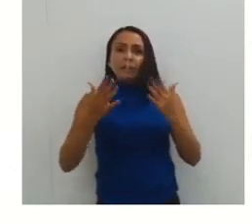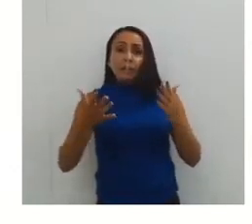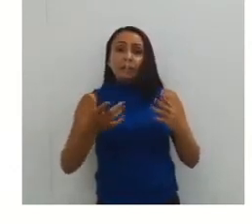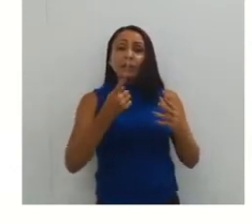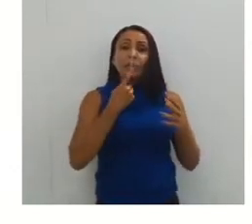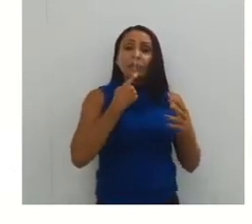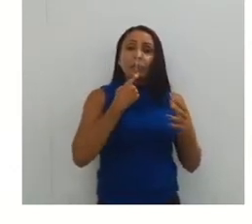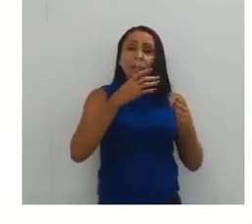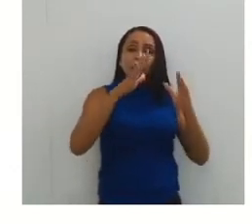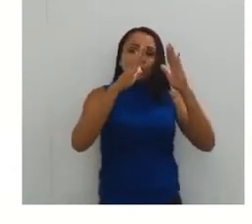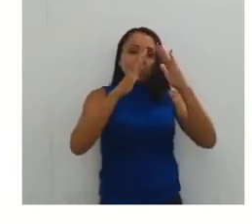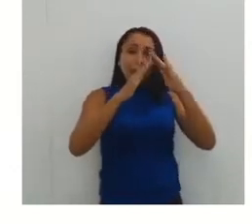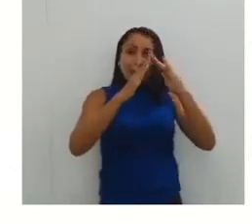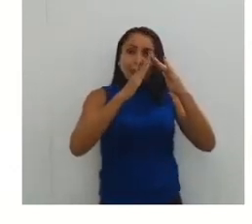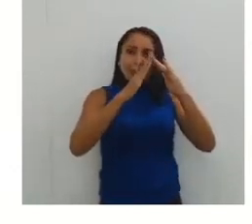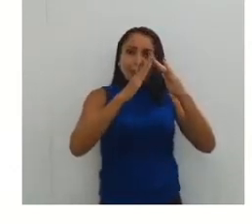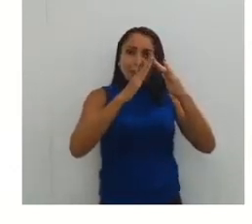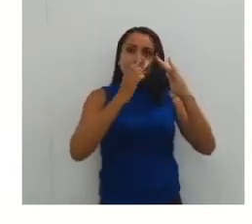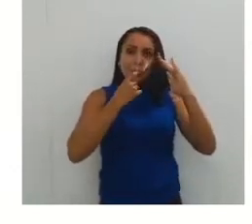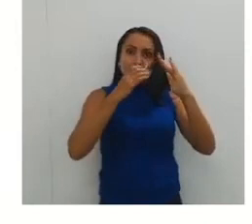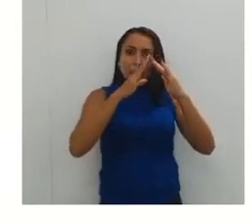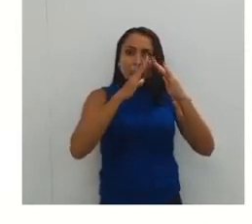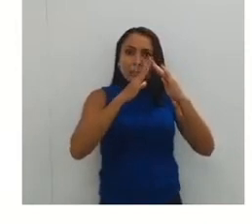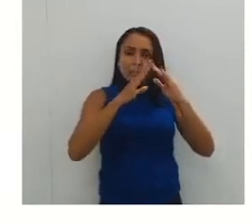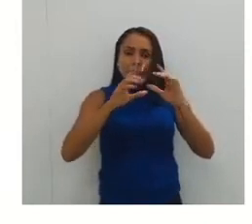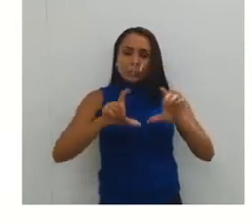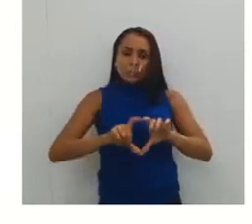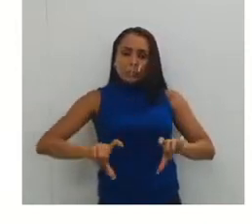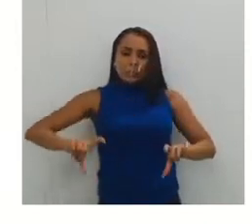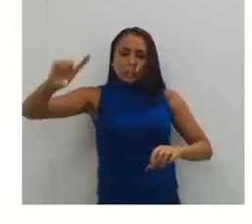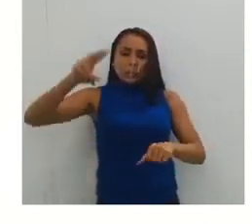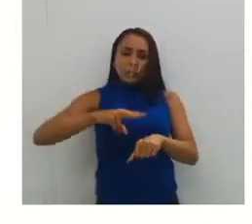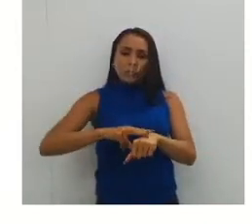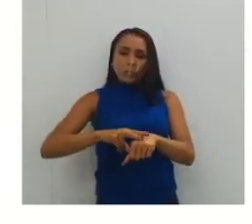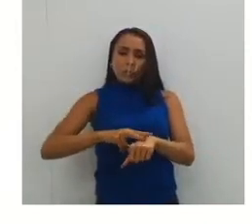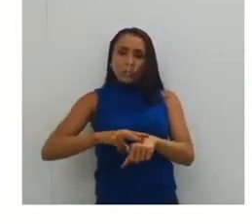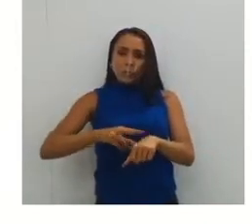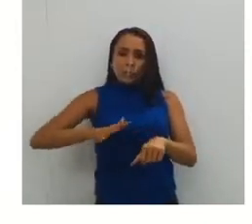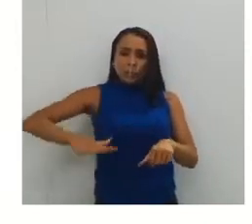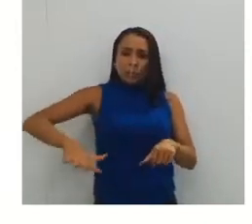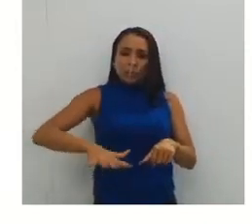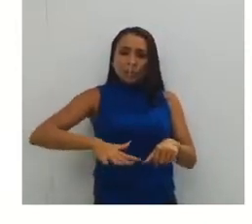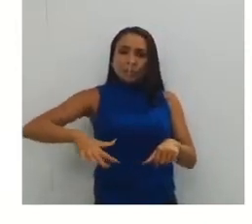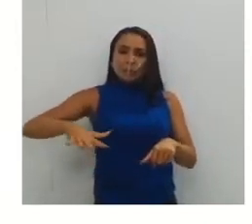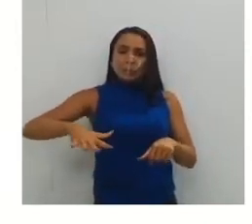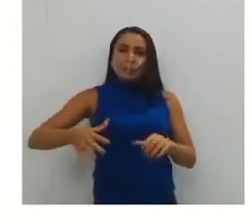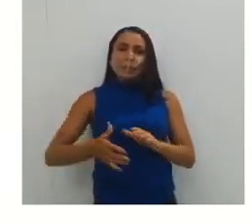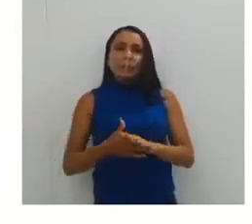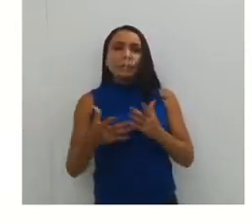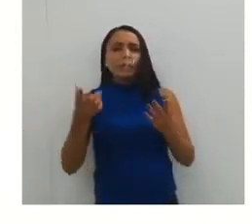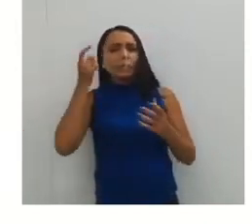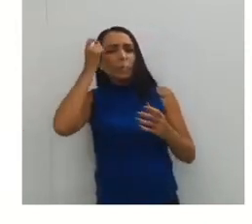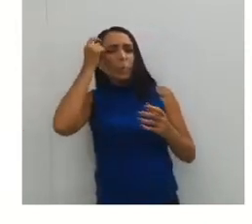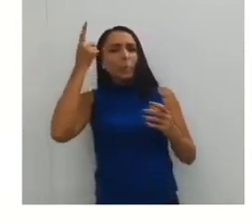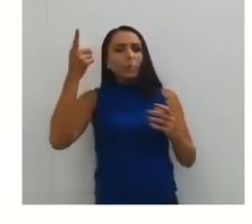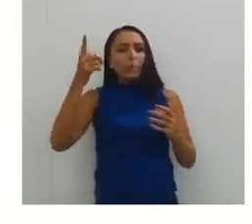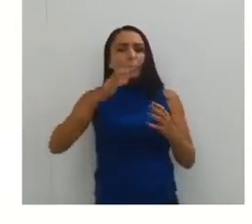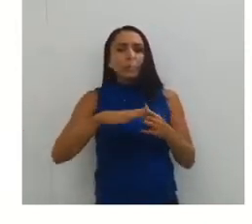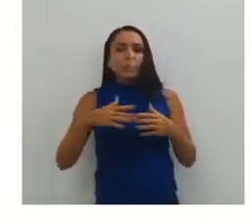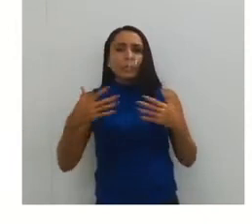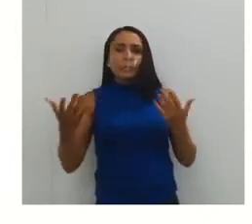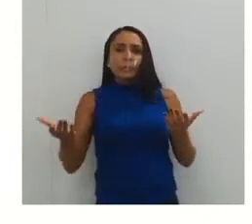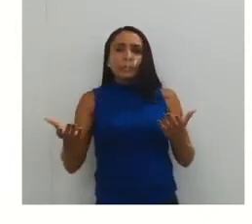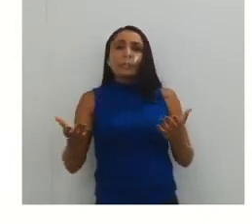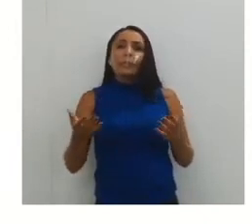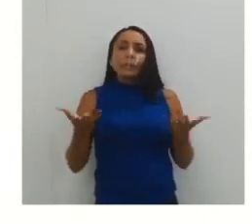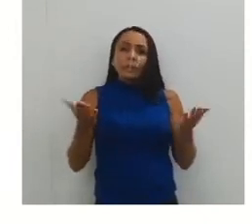vermelha é a casa. Esse L em verde é o terraço e terraço. Então vamos ter uma ideia o seguinte, ó. Casa,